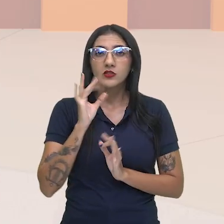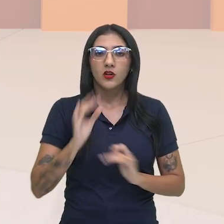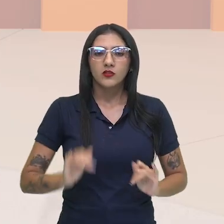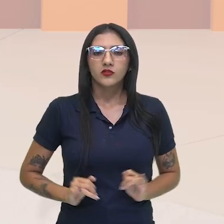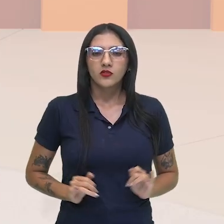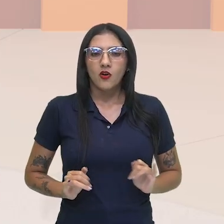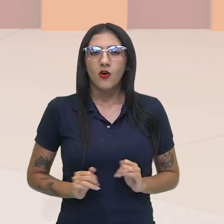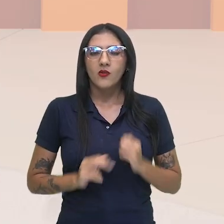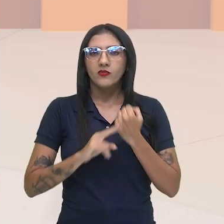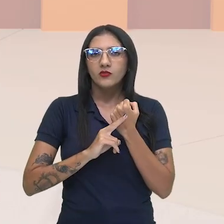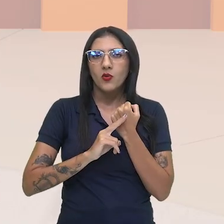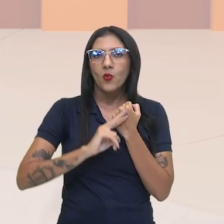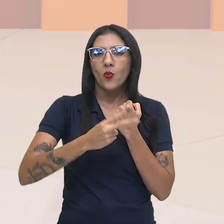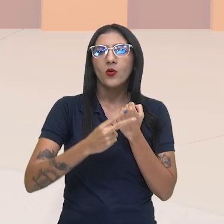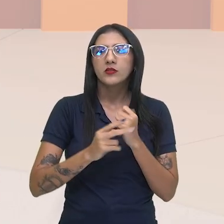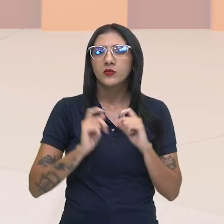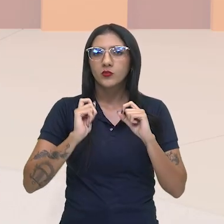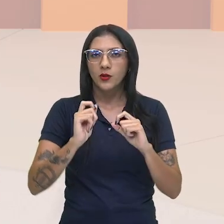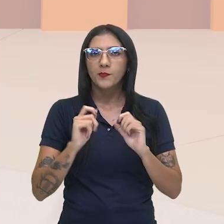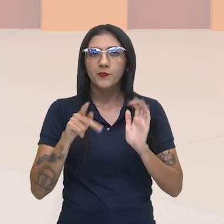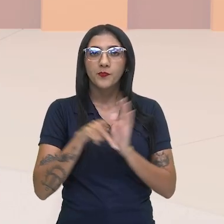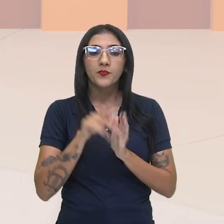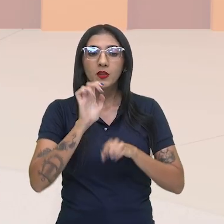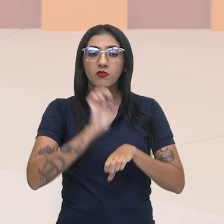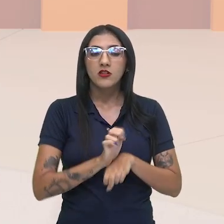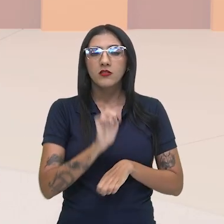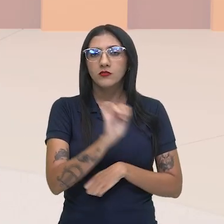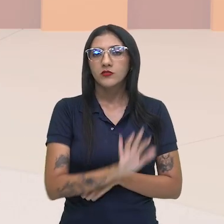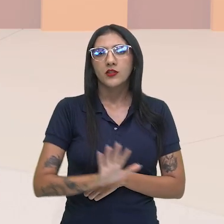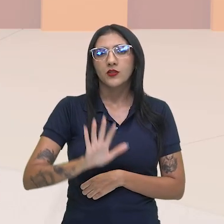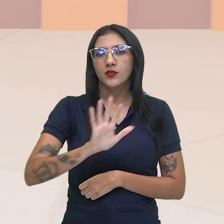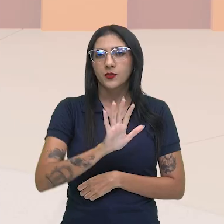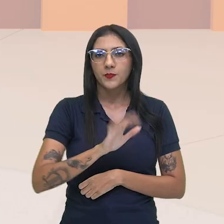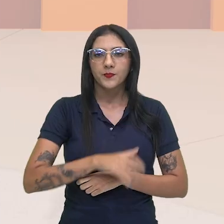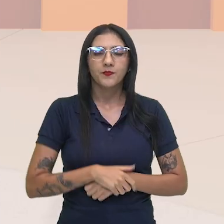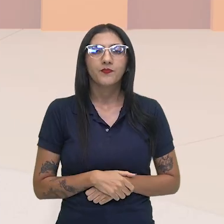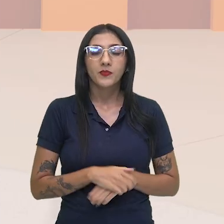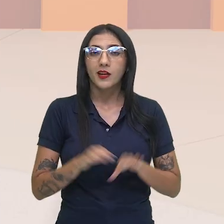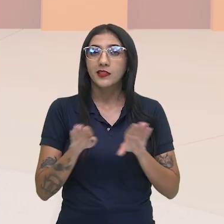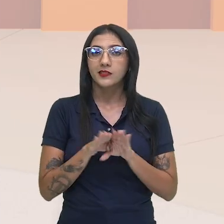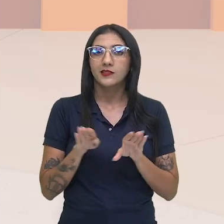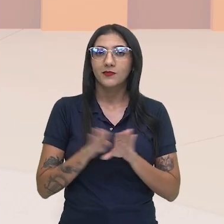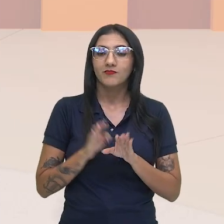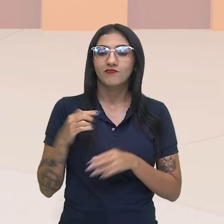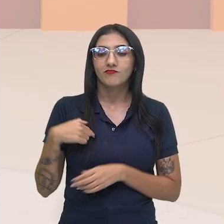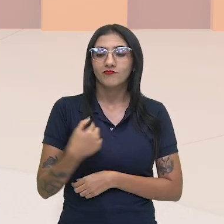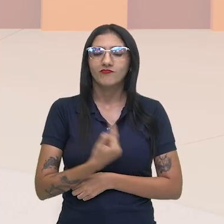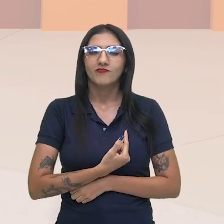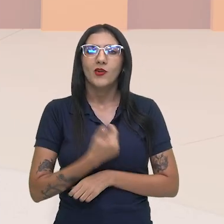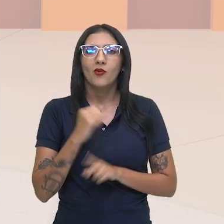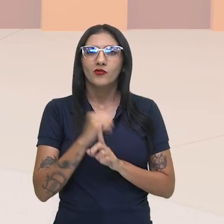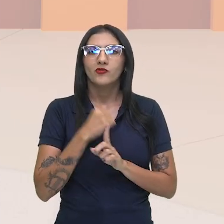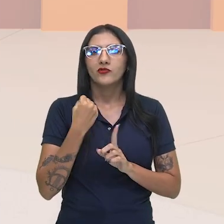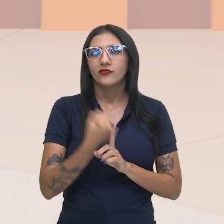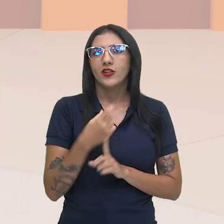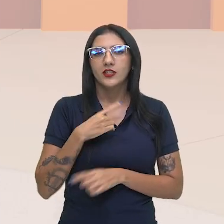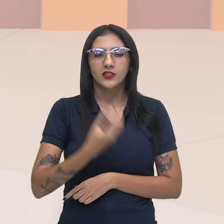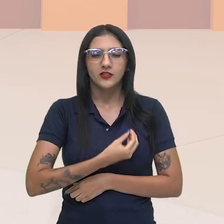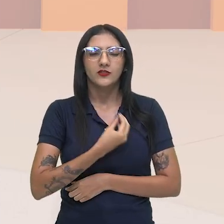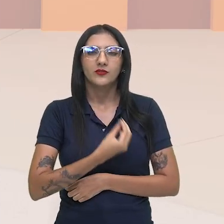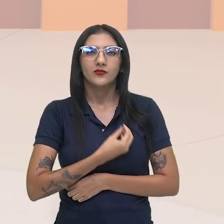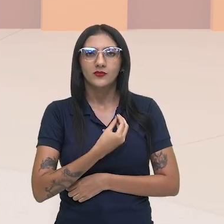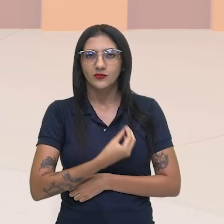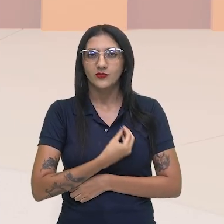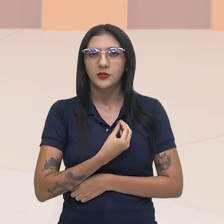as consequências disso tudo é o Estado como um todo, né? E, logicamente, nós que fazemos parte desse Estado